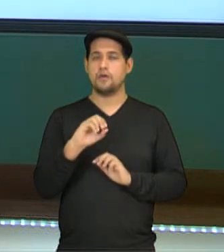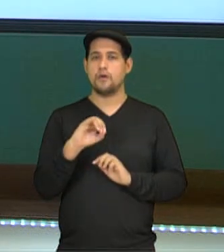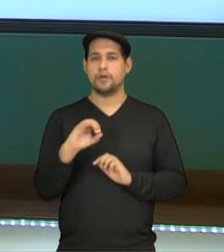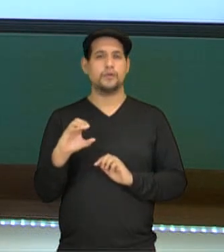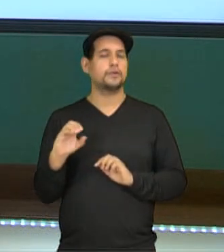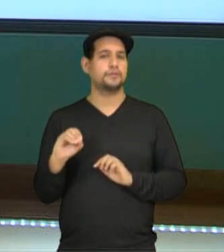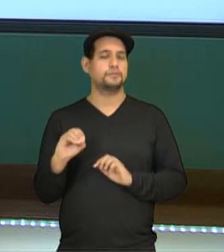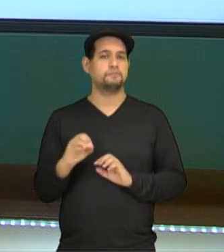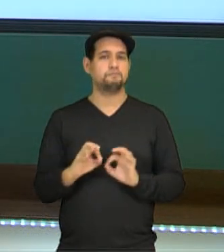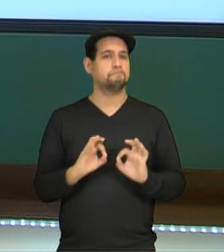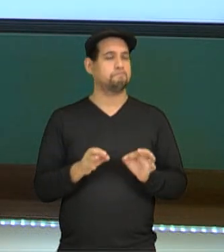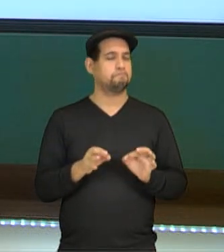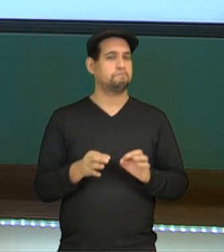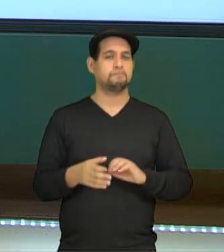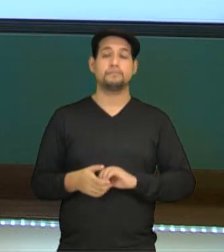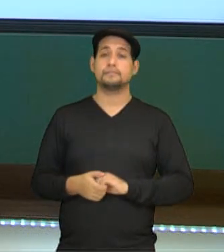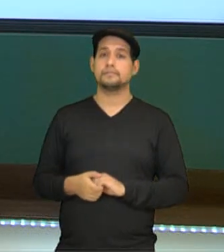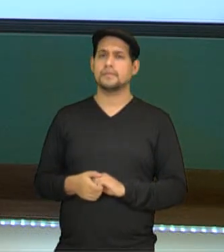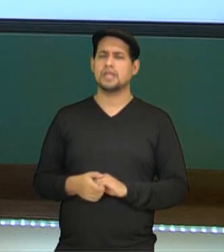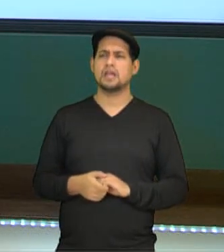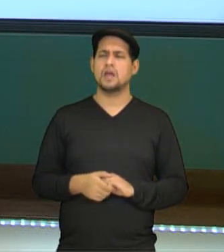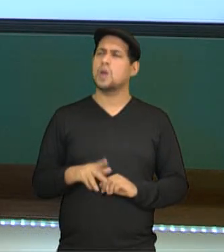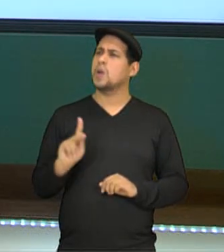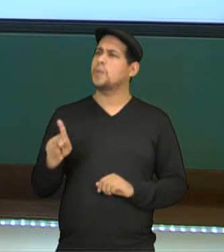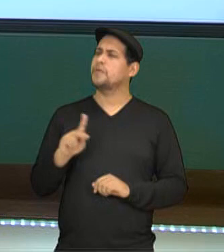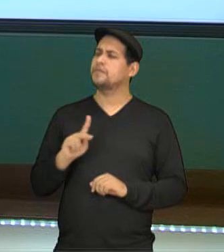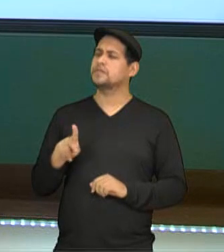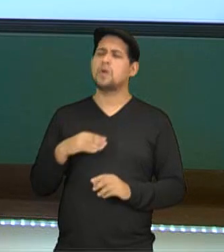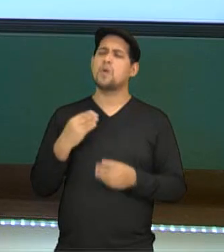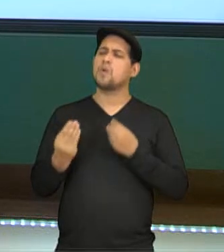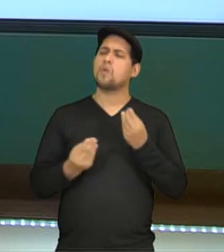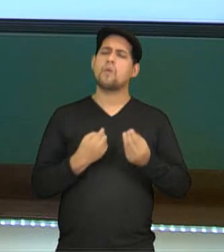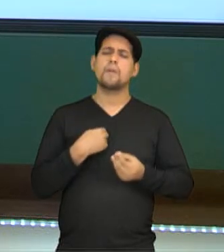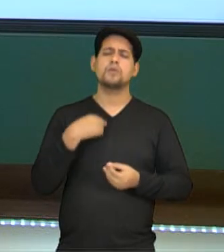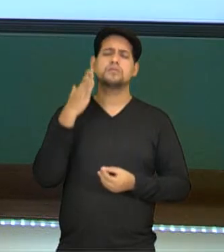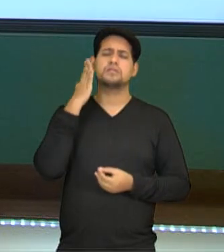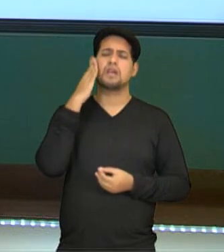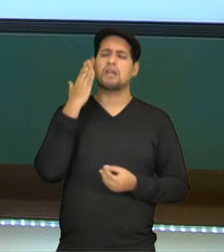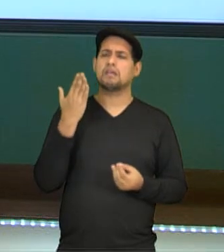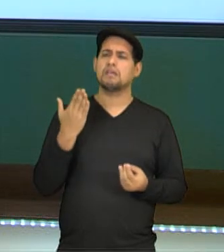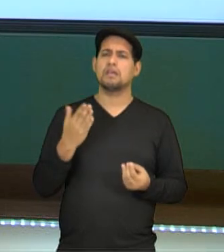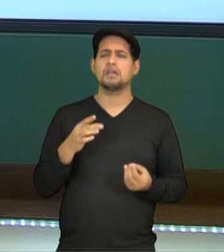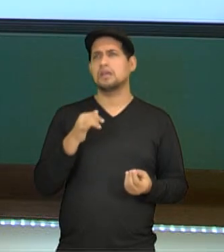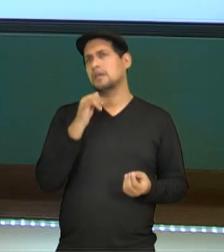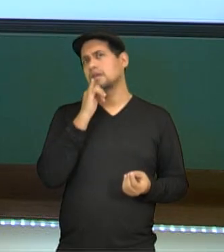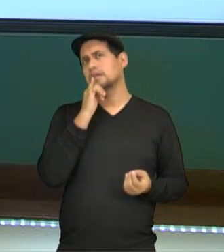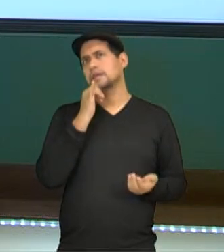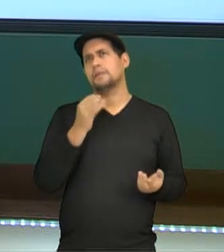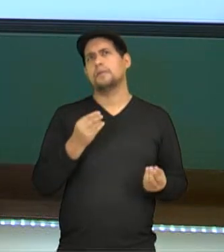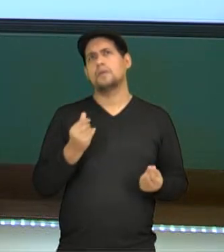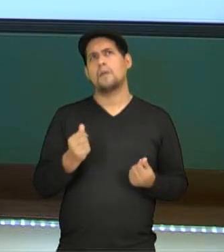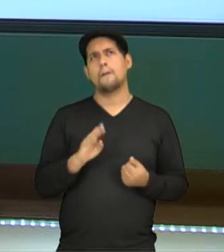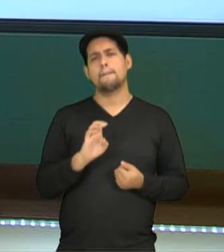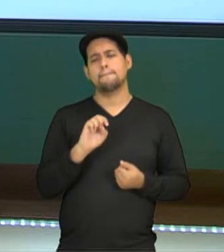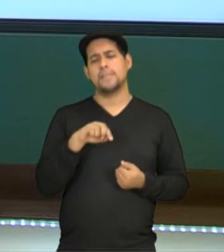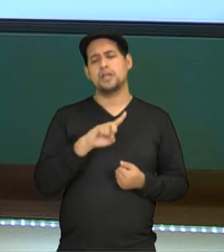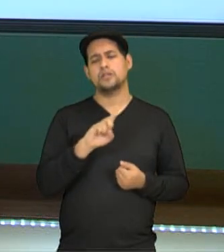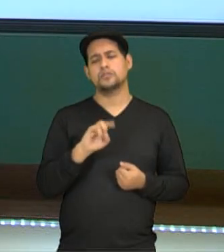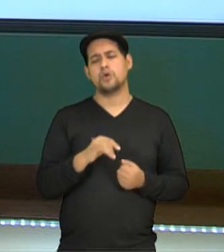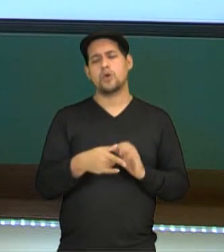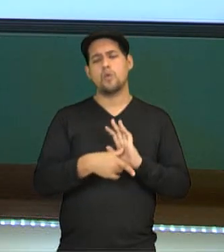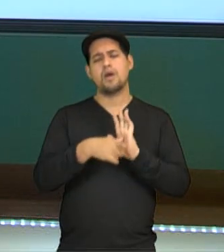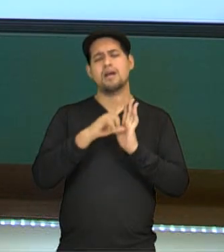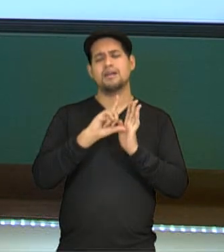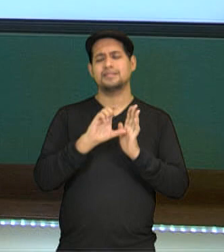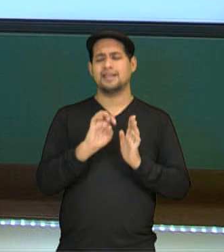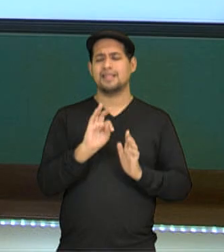anidrido benzoico etanóico. Professor, como que eu vou saber que o benzoico vem antes do